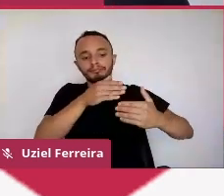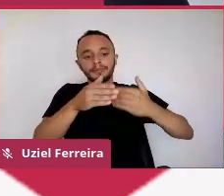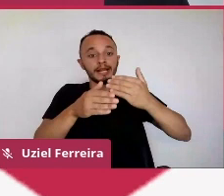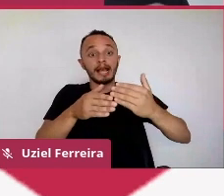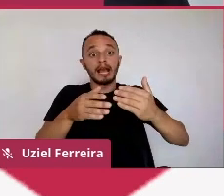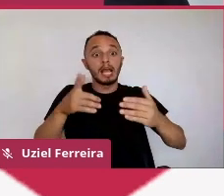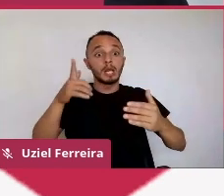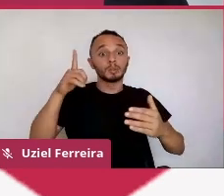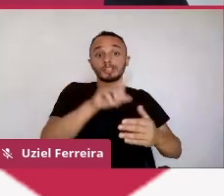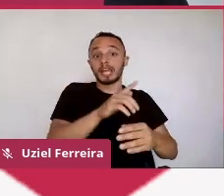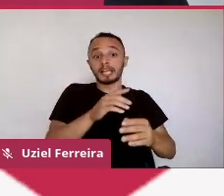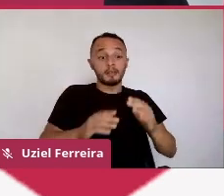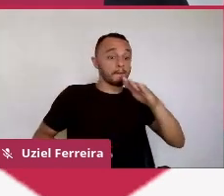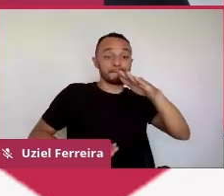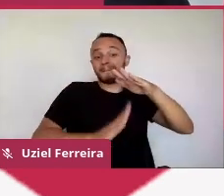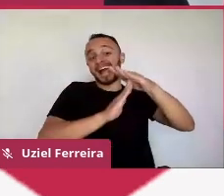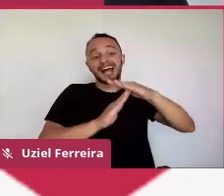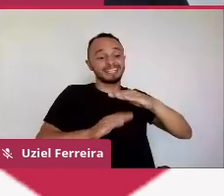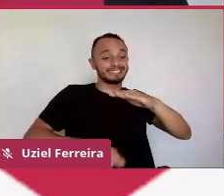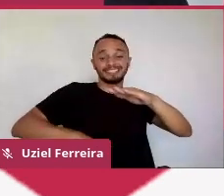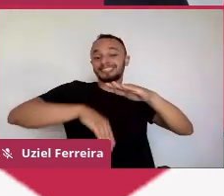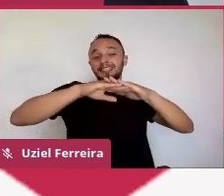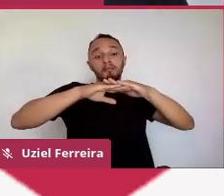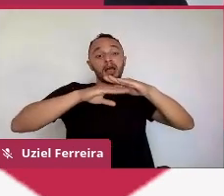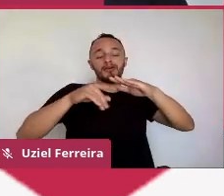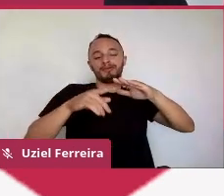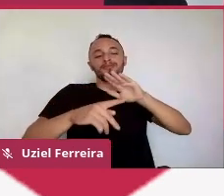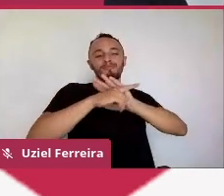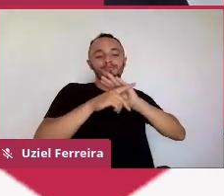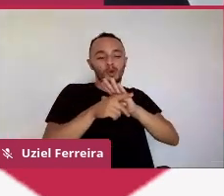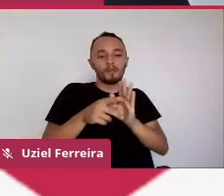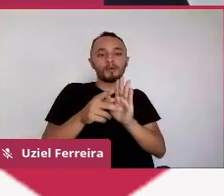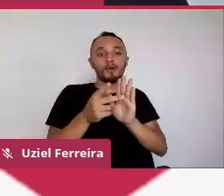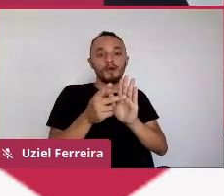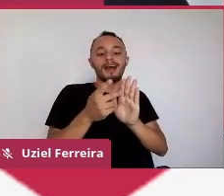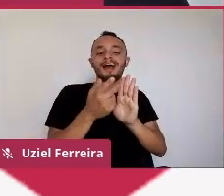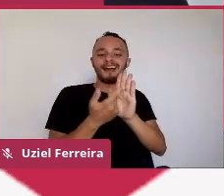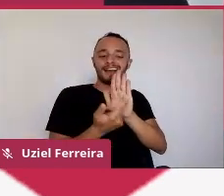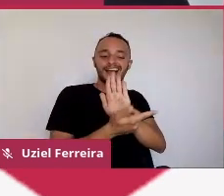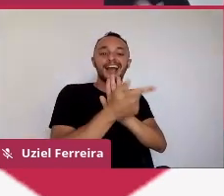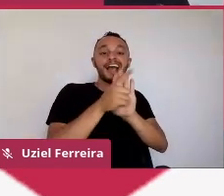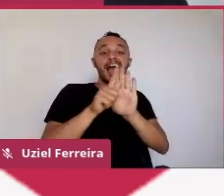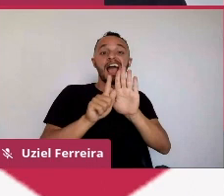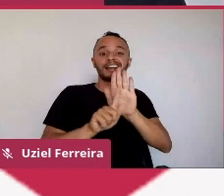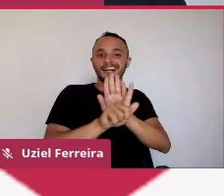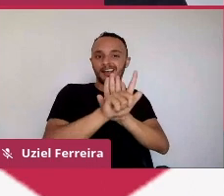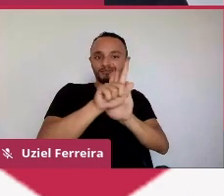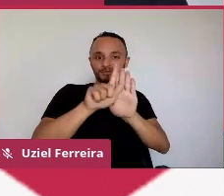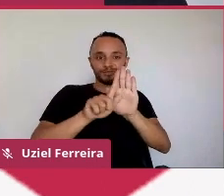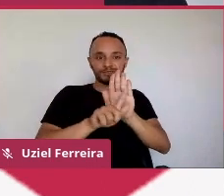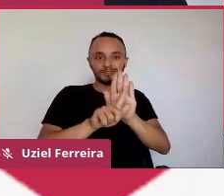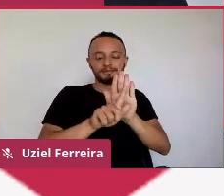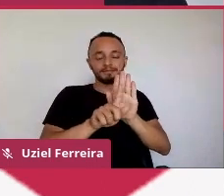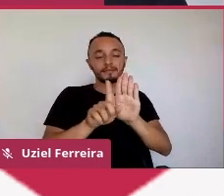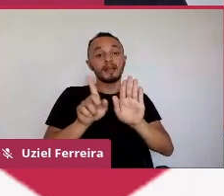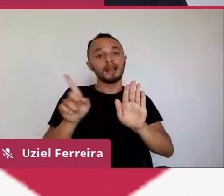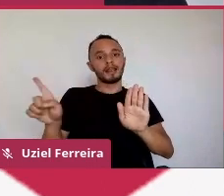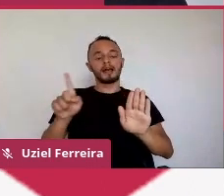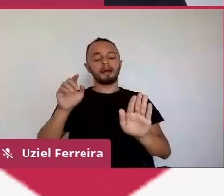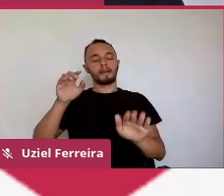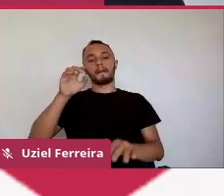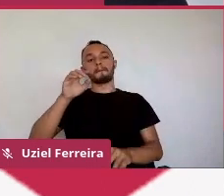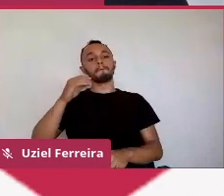gravura, ela é extremamente consumida, tanto que a Biblioteca Nacional tem um acervo imenso